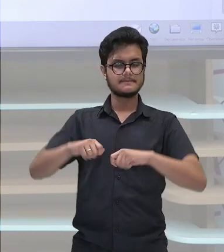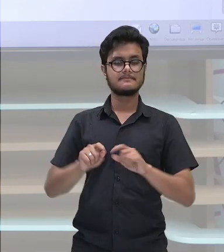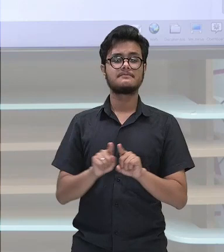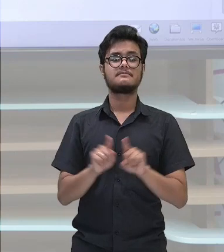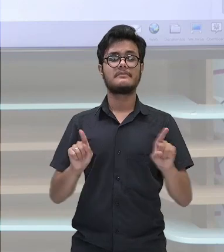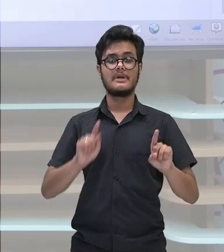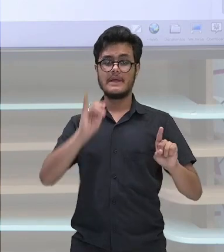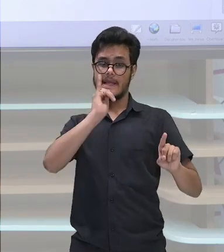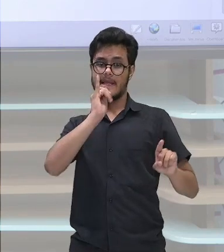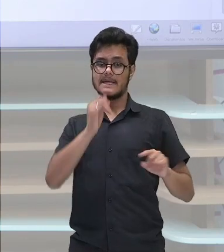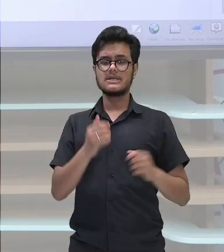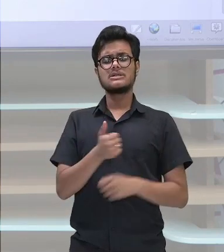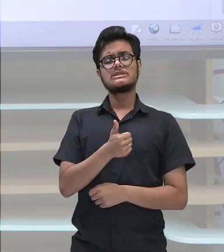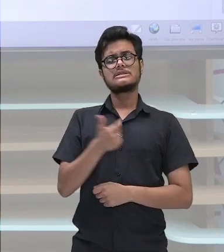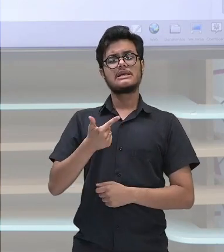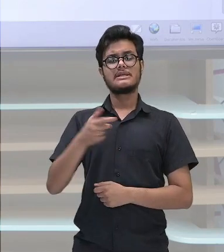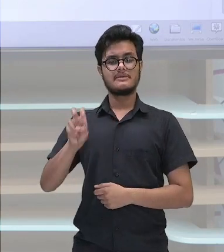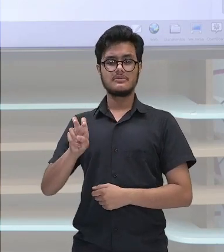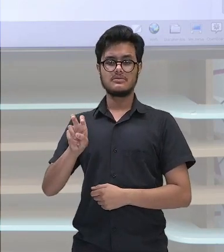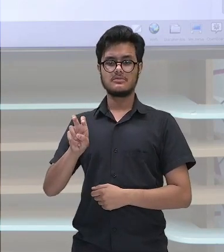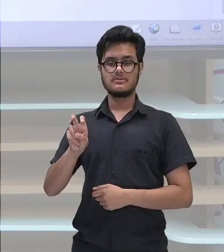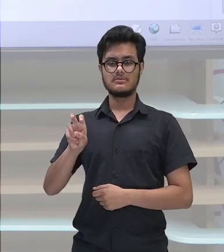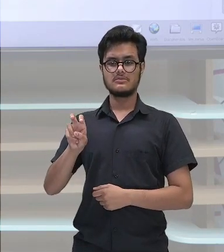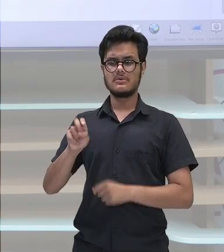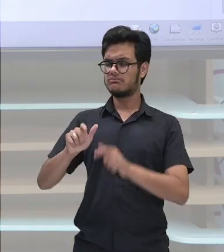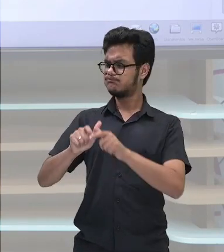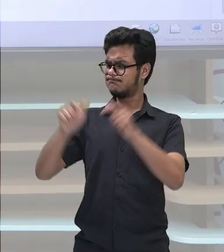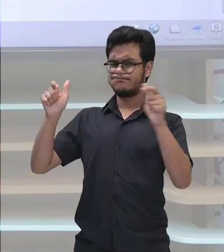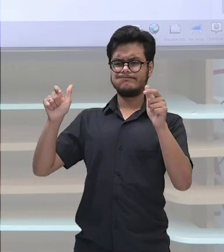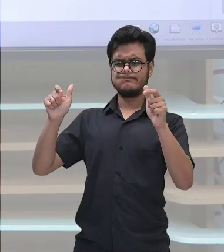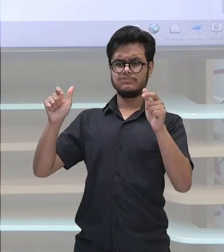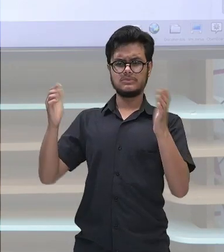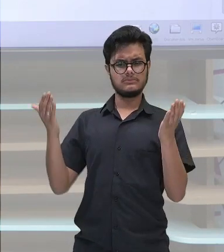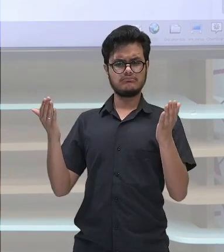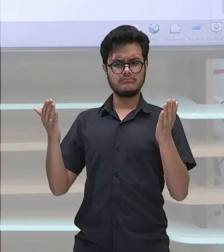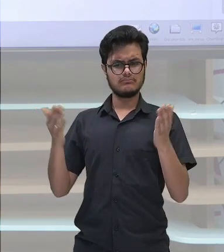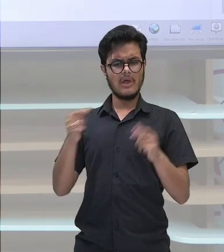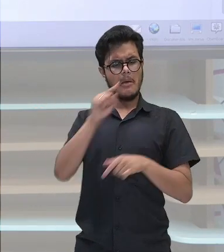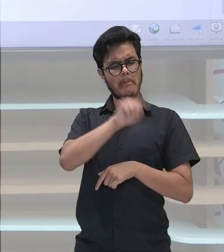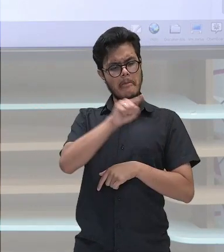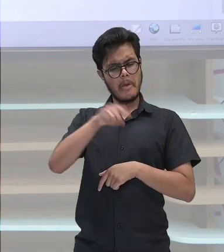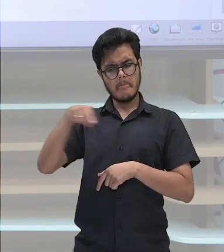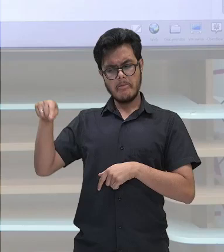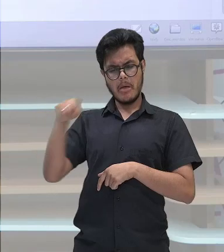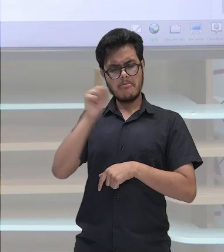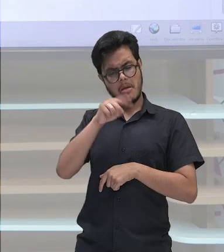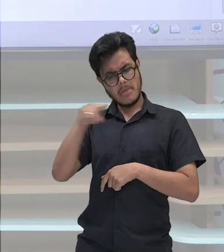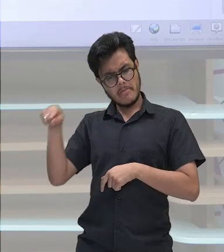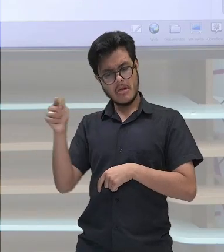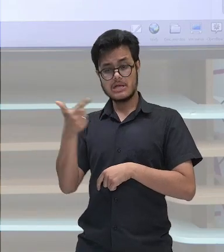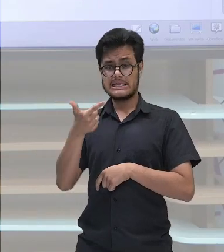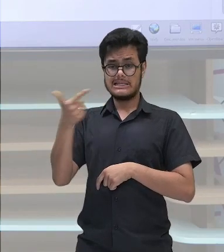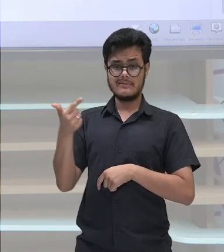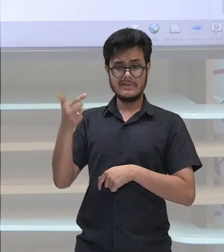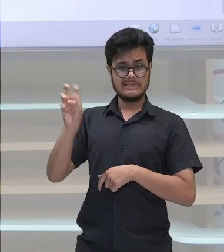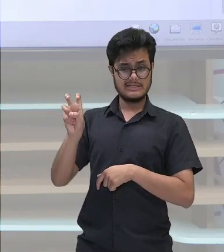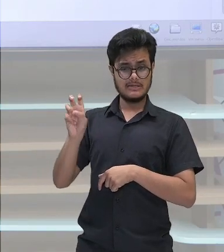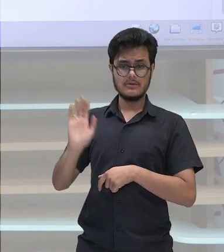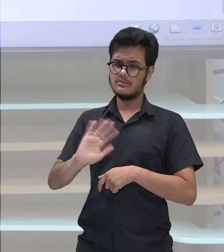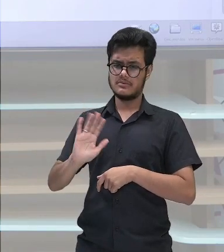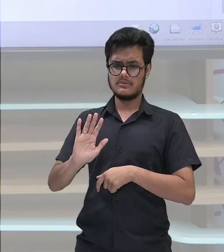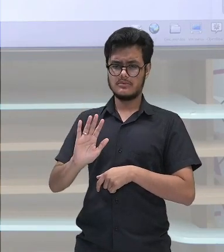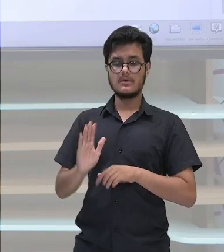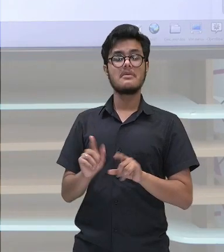vejam 125 é uma quantidade muito grande a gente não vai listar aqui todas as 125 possibilidades que a gente tem